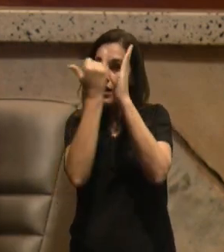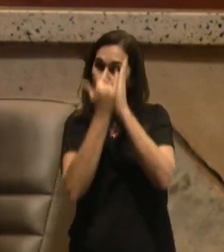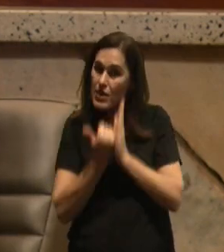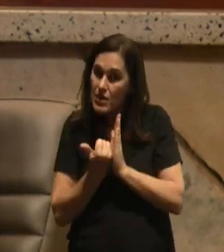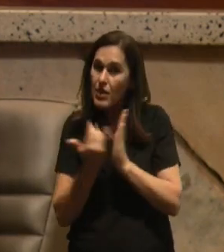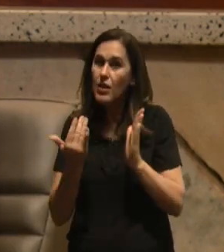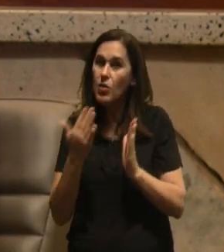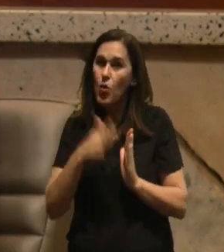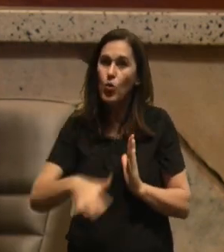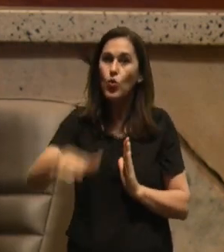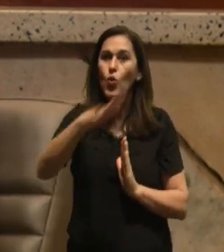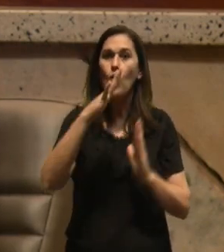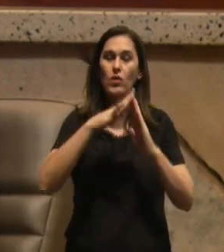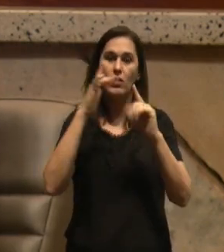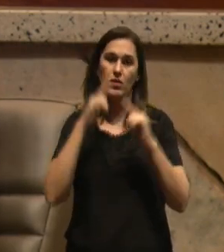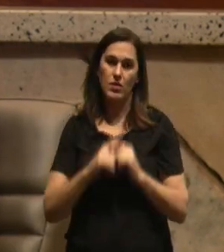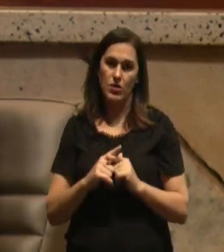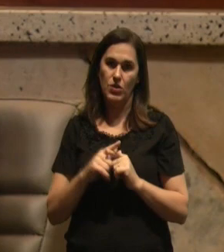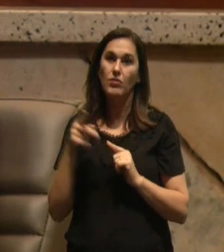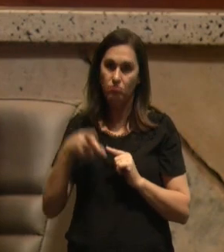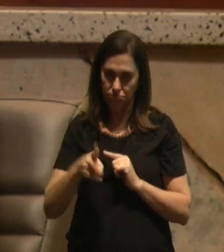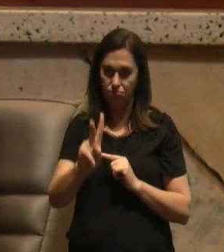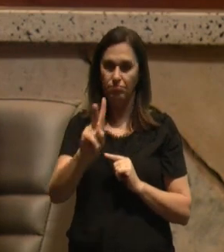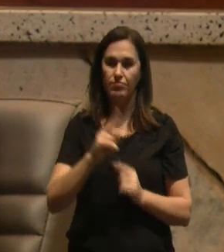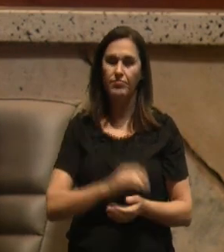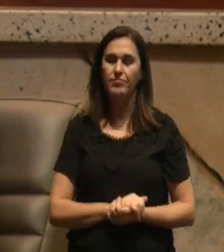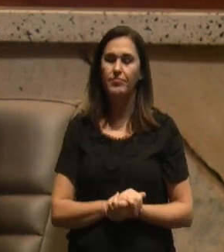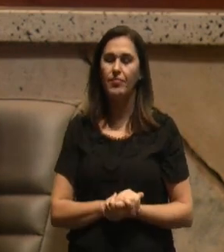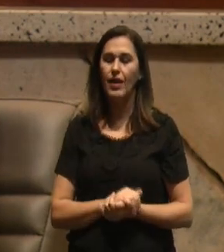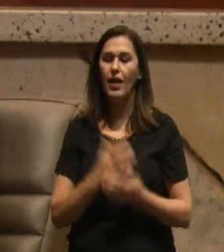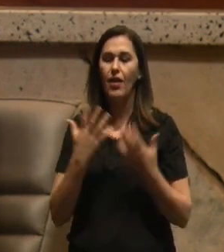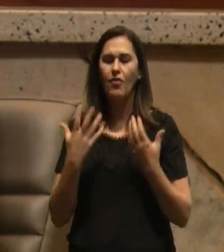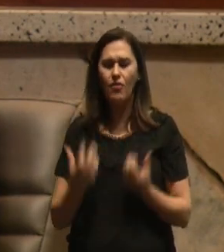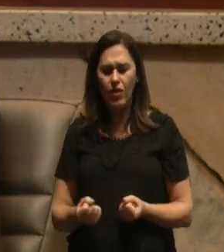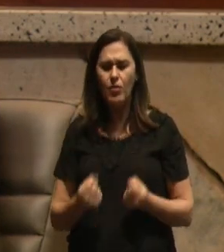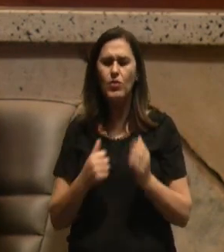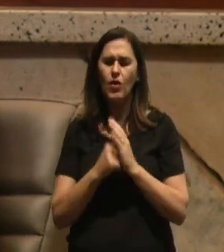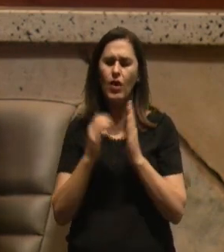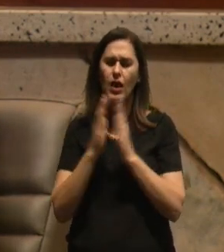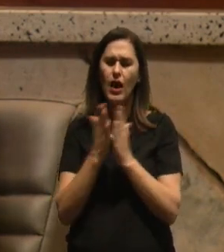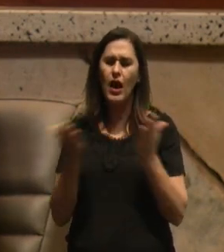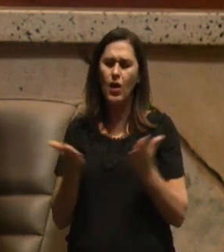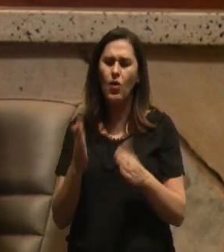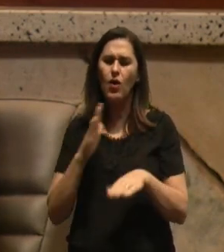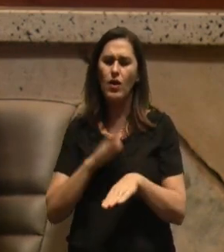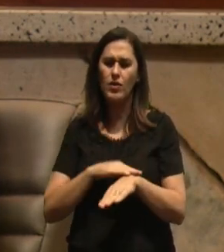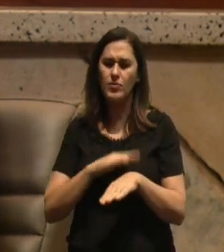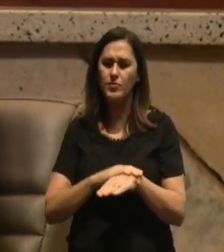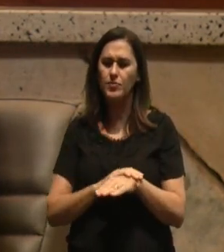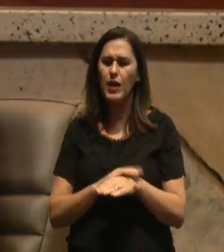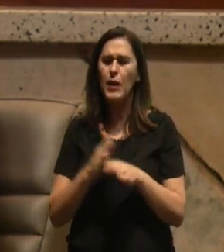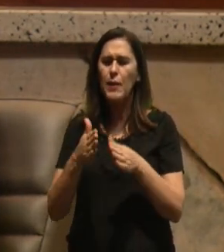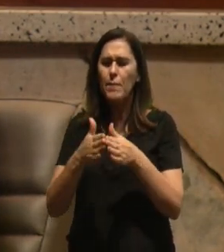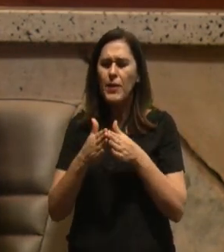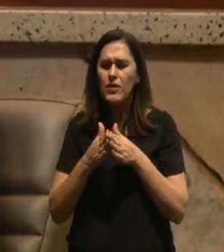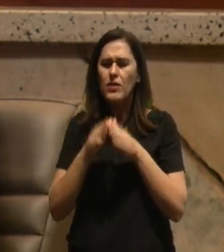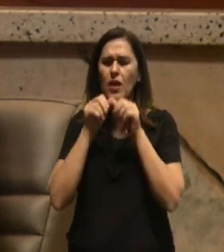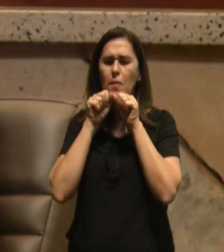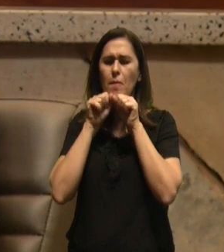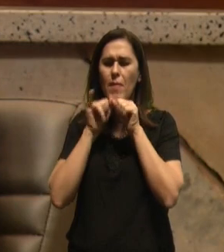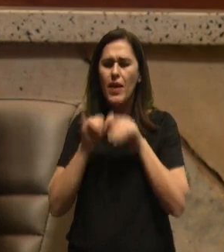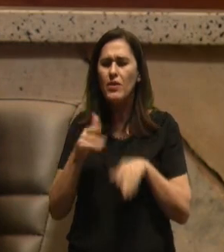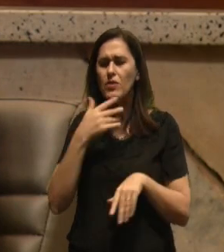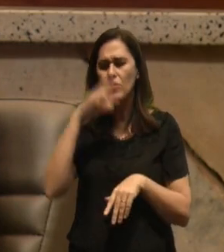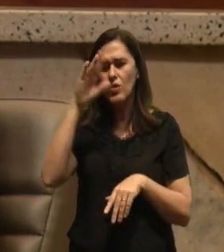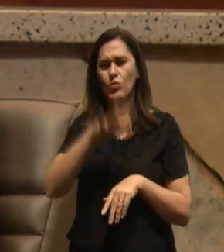igreja, e assim temos feito e continuaremos fazendo. Vamos, portanto, orar ao Senhor nesta hora, queridos, pedindo que a bênção do Senhor